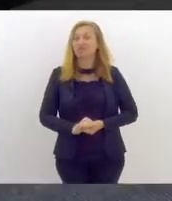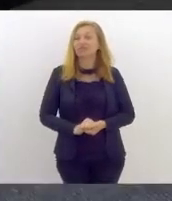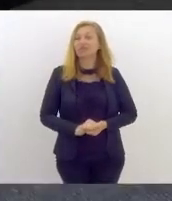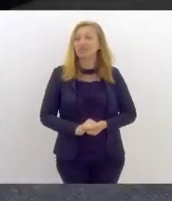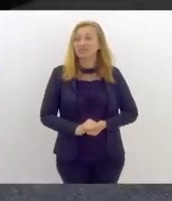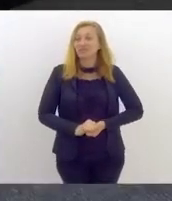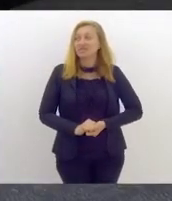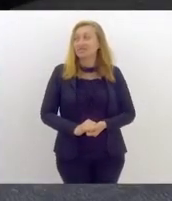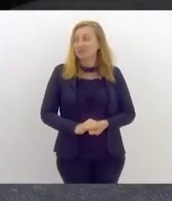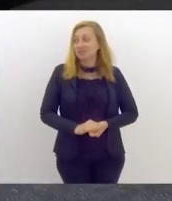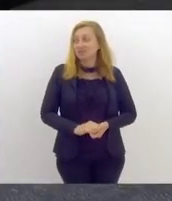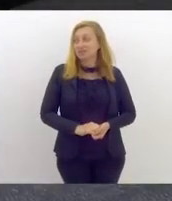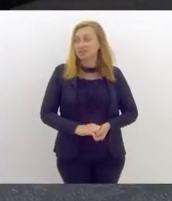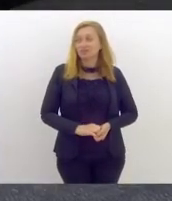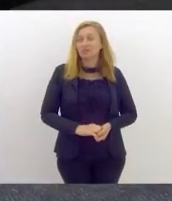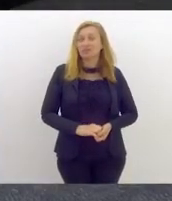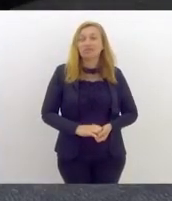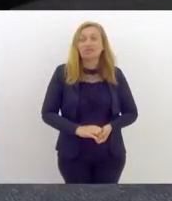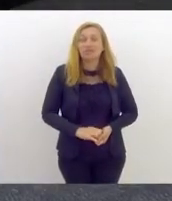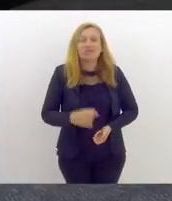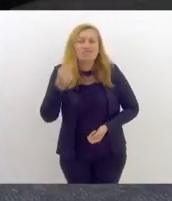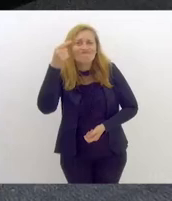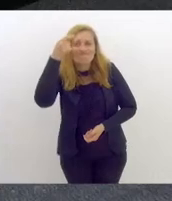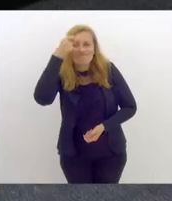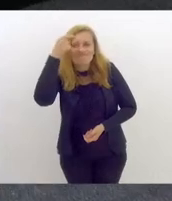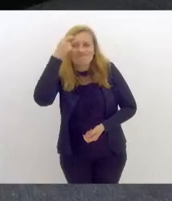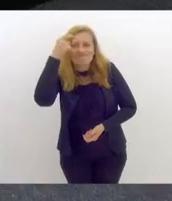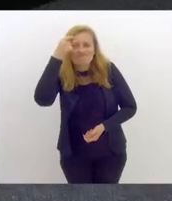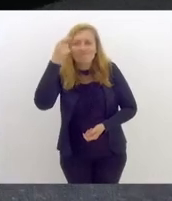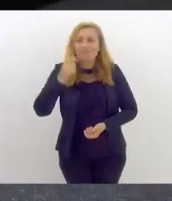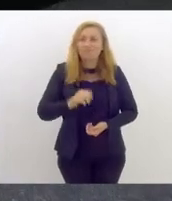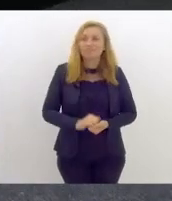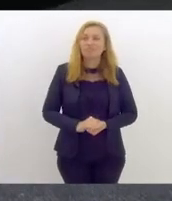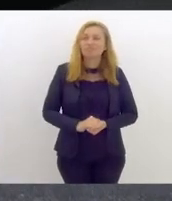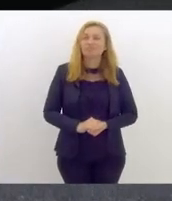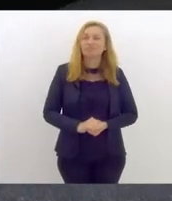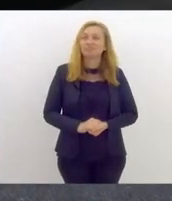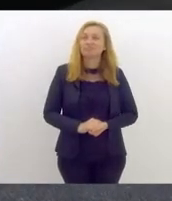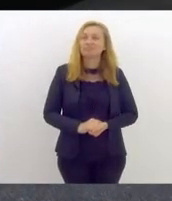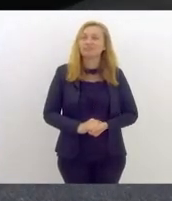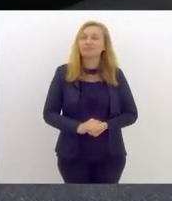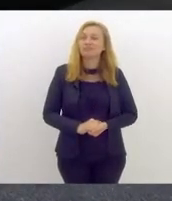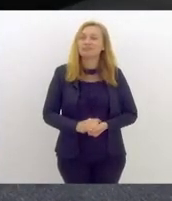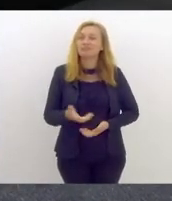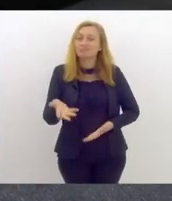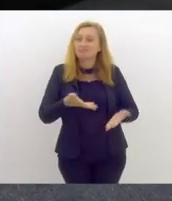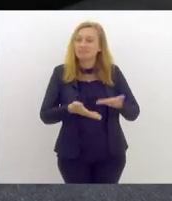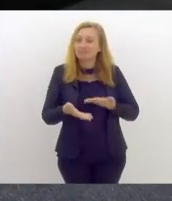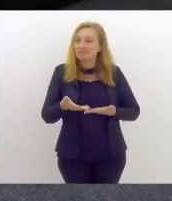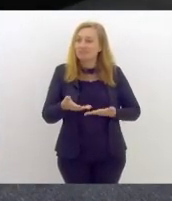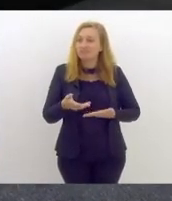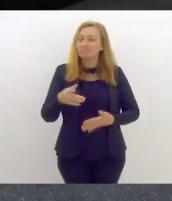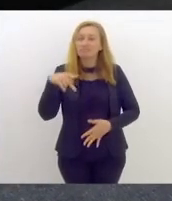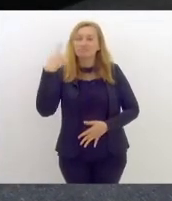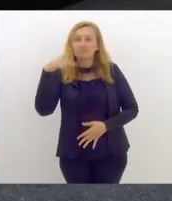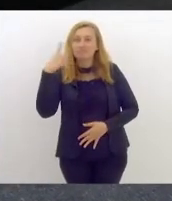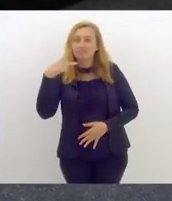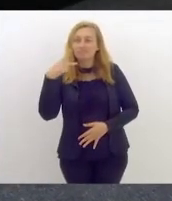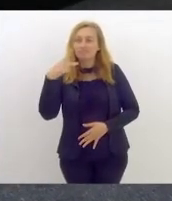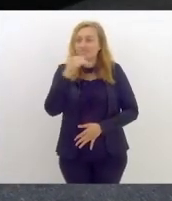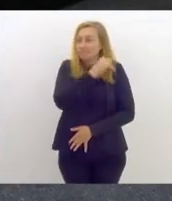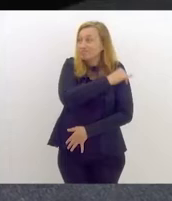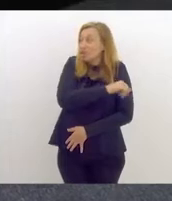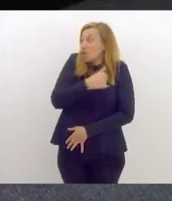me vê a memória que Possivelmente ele tem a participado da política carioca E aí